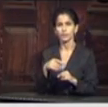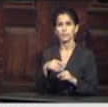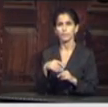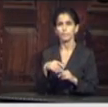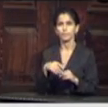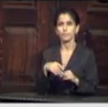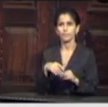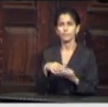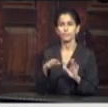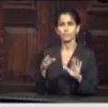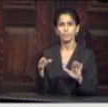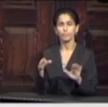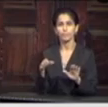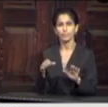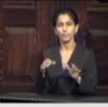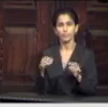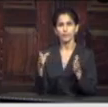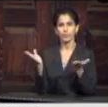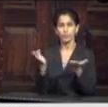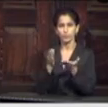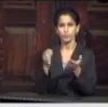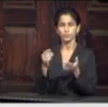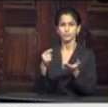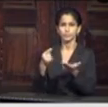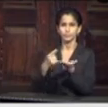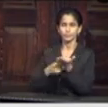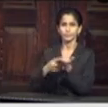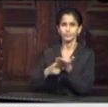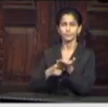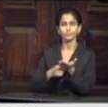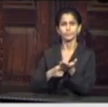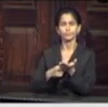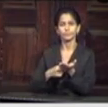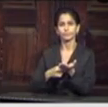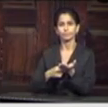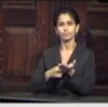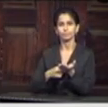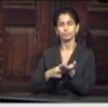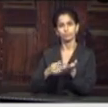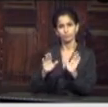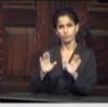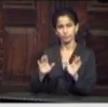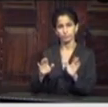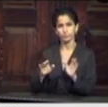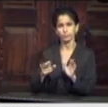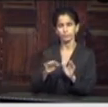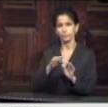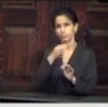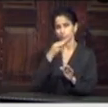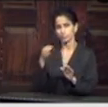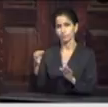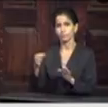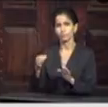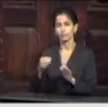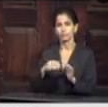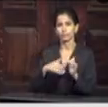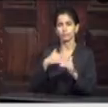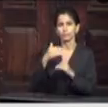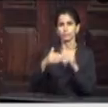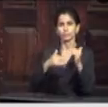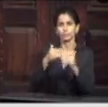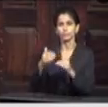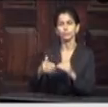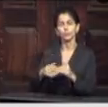número 80. Eu combinei com o deputado Albertassi, de propor, de sugerir, que esse assunto é mais atinente à